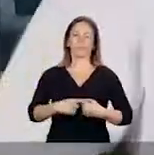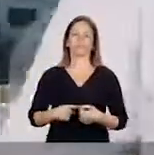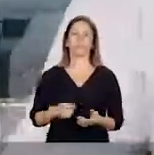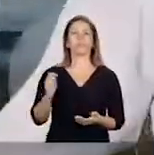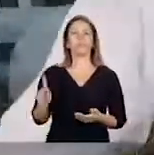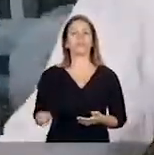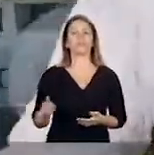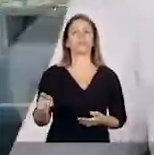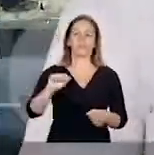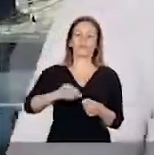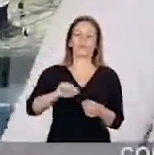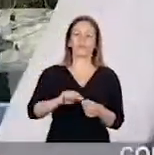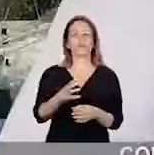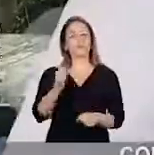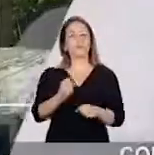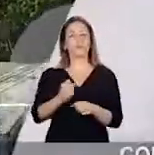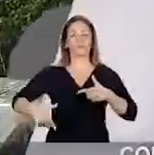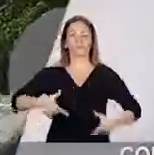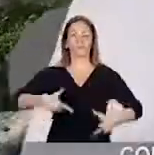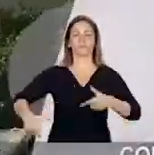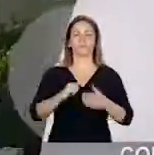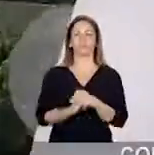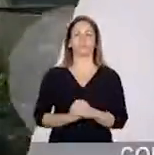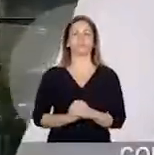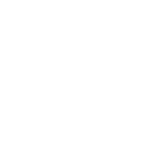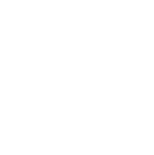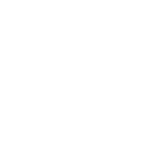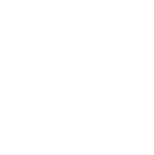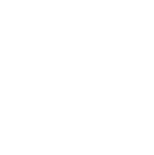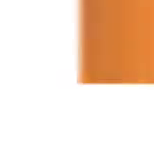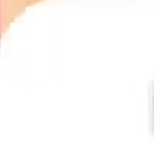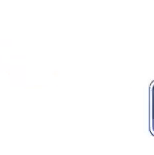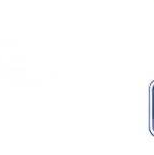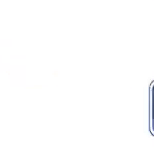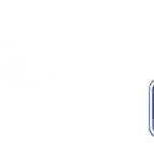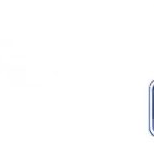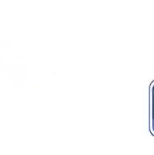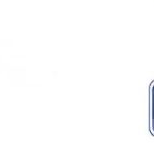cidade. E vou continuar fazendo. Conte sempre com o nosso trabalho. PROS 90.